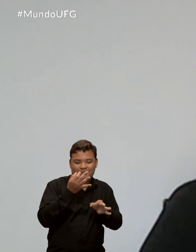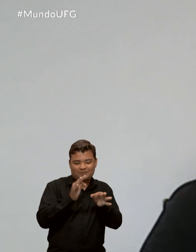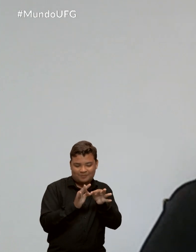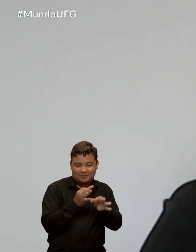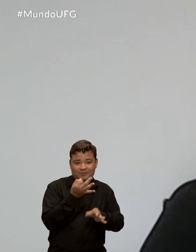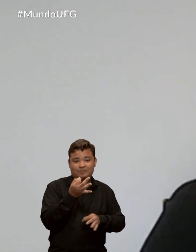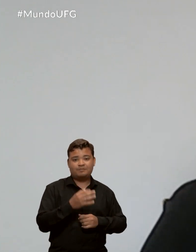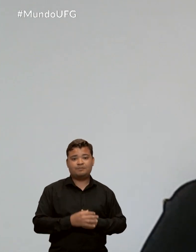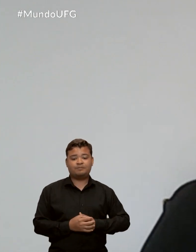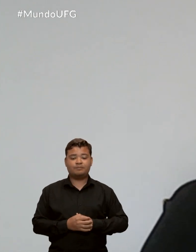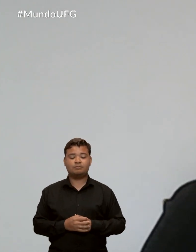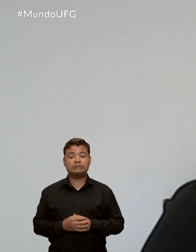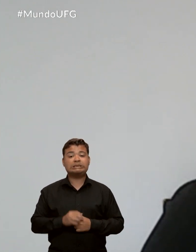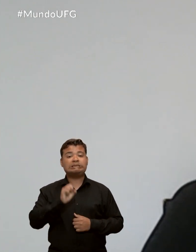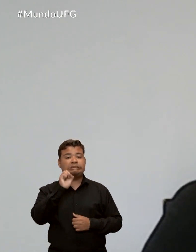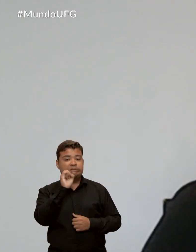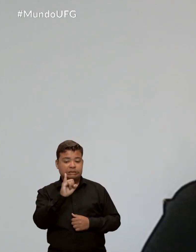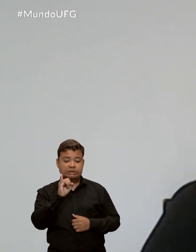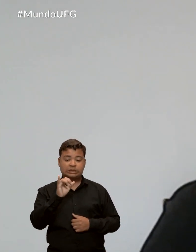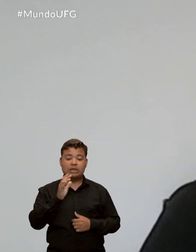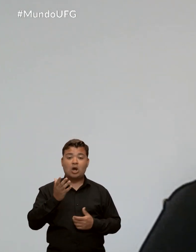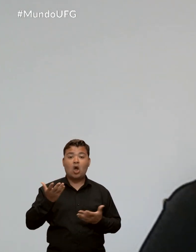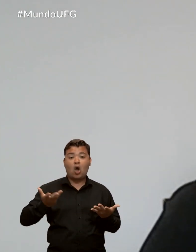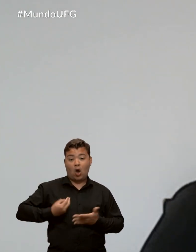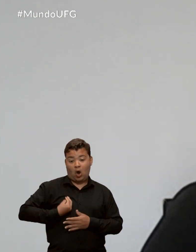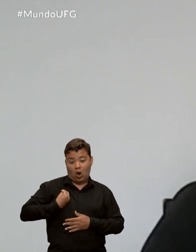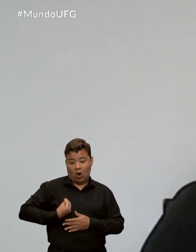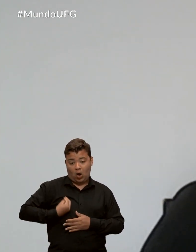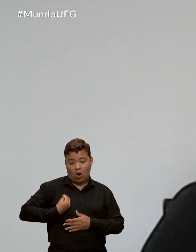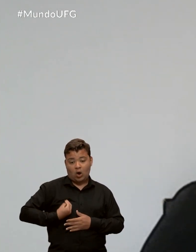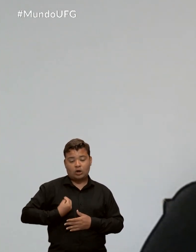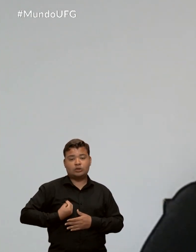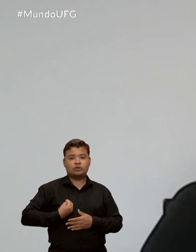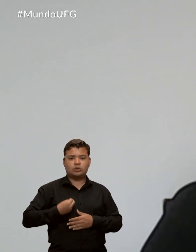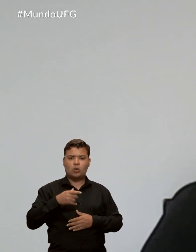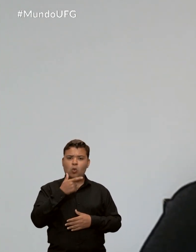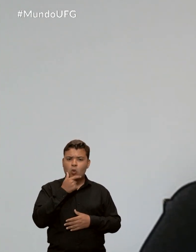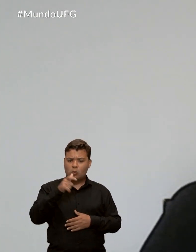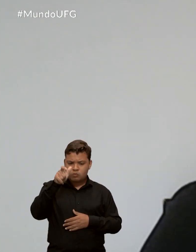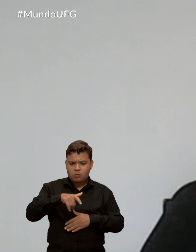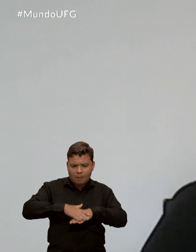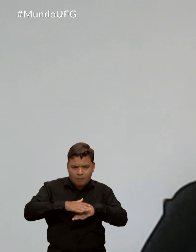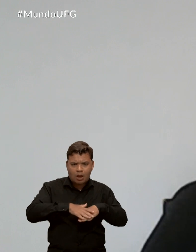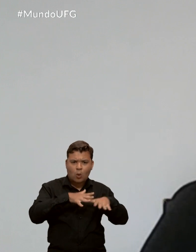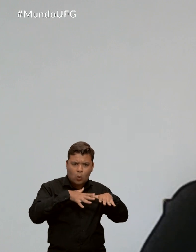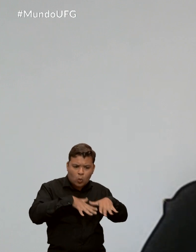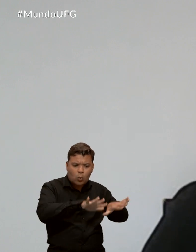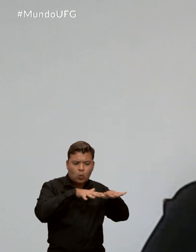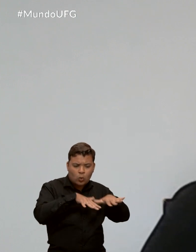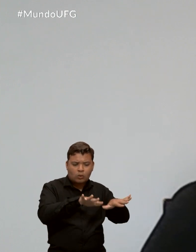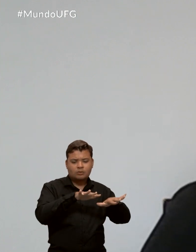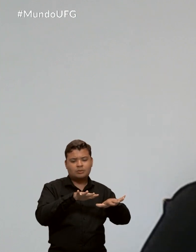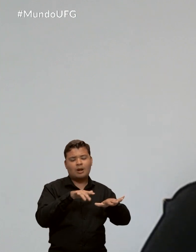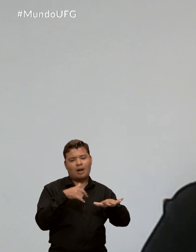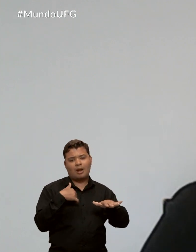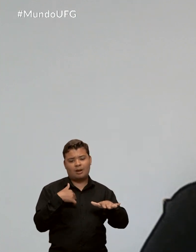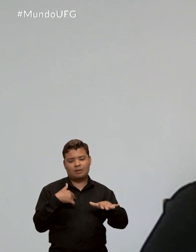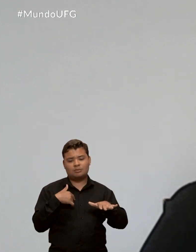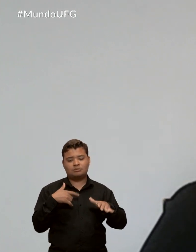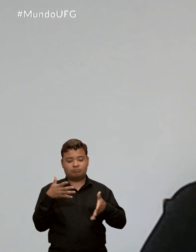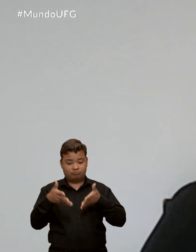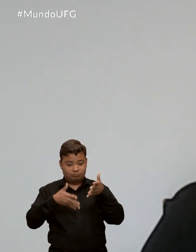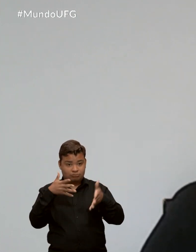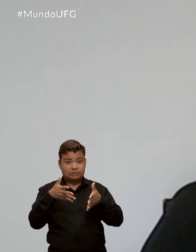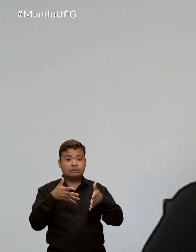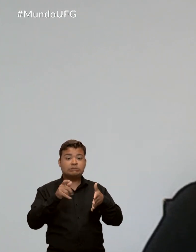fosse falar sobre um conto atual, sobre um alfaiate, é uma pessoa que costura, eu utilizaria o sinal